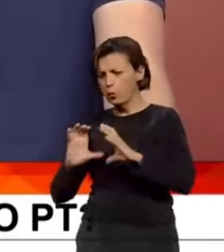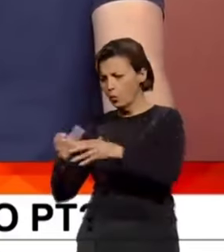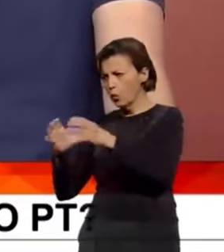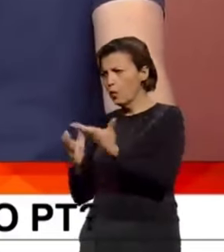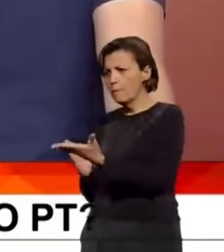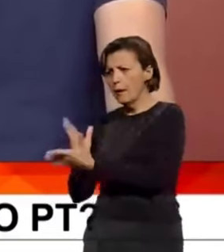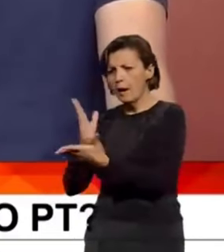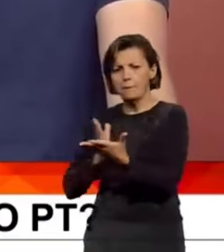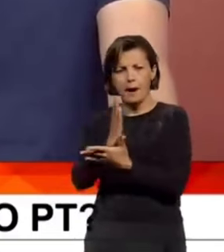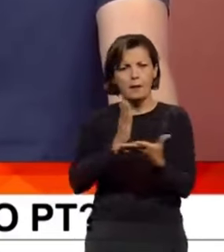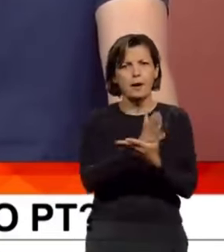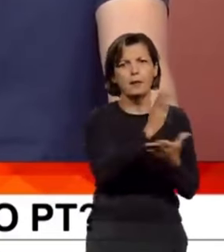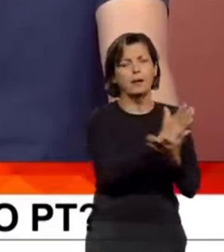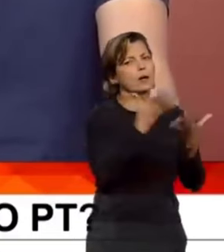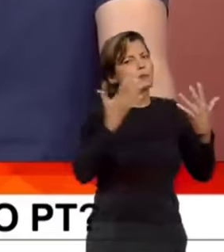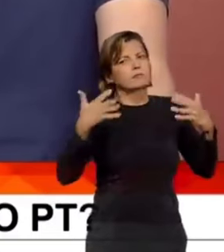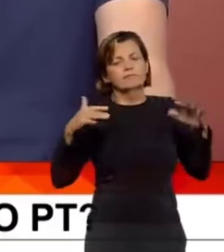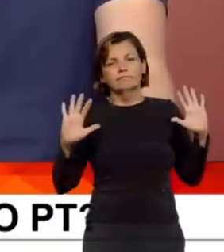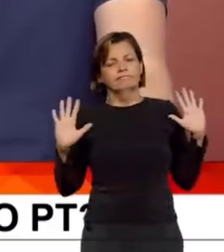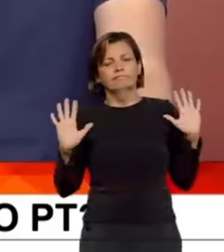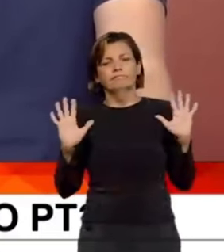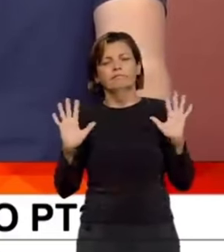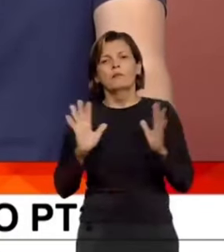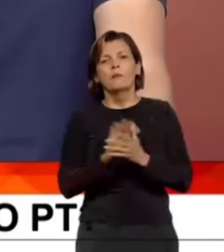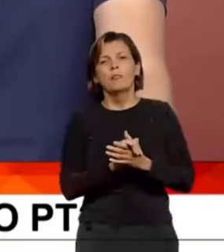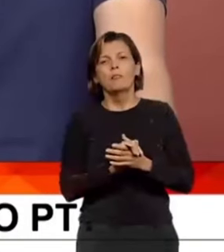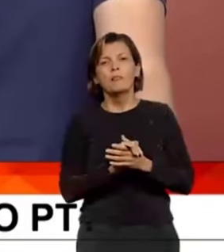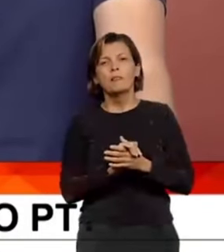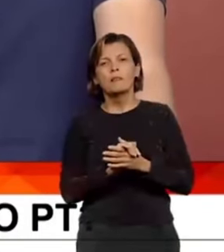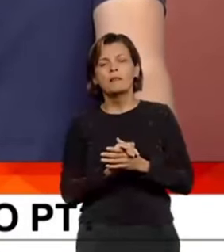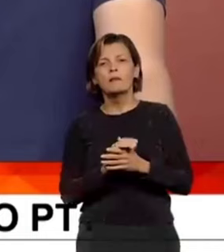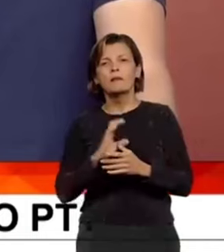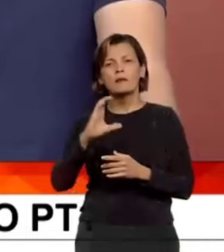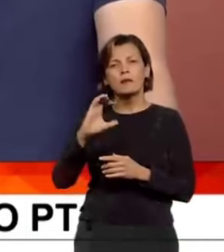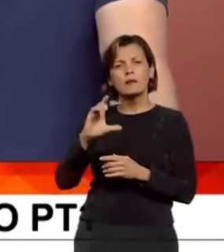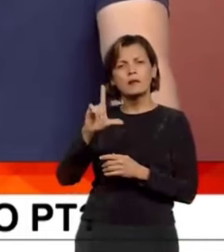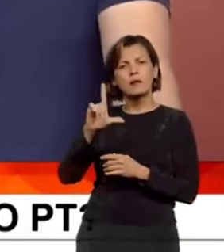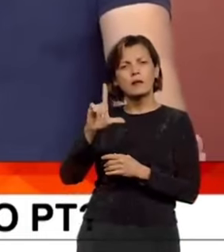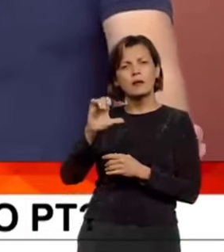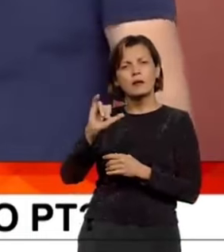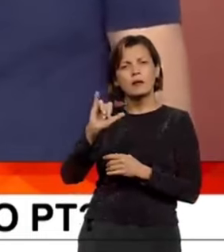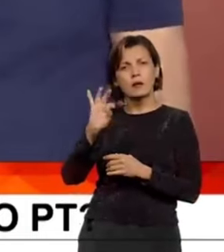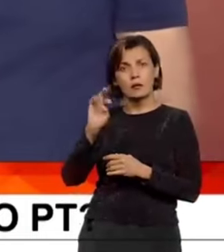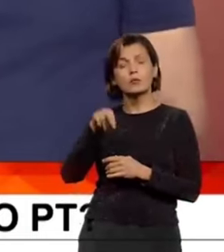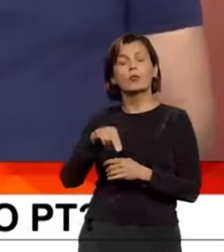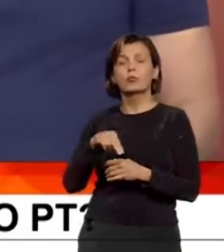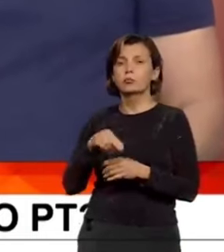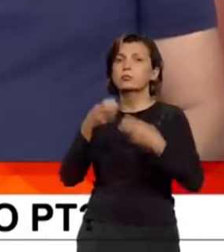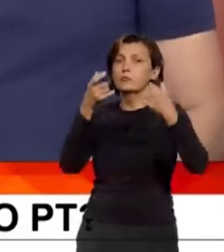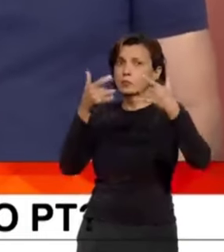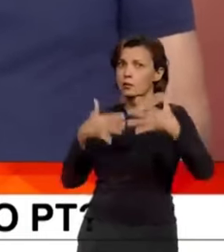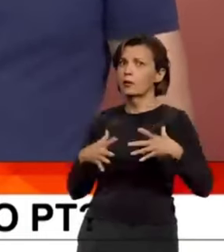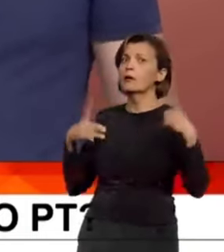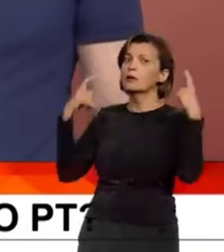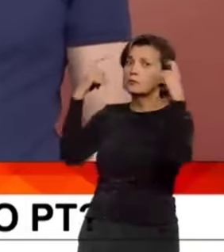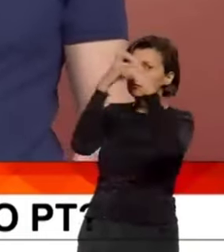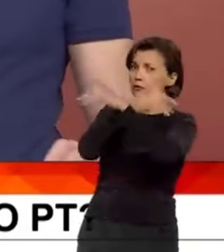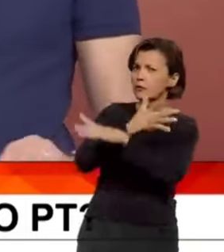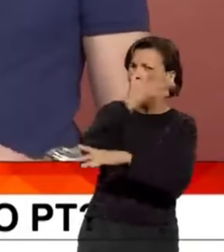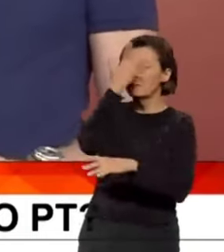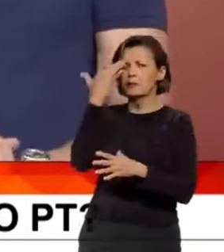inteira o Brasil nunca mais vai eleger a cargo de presidente no Brasil Cleiton a democracia tem toda essa dificuldade mesmo